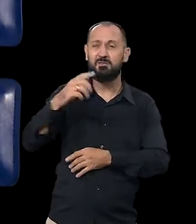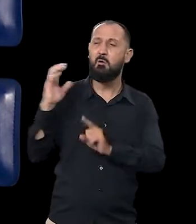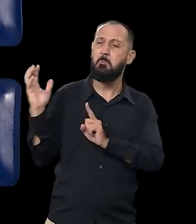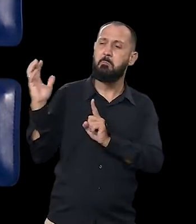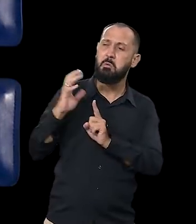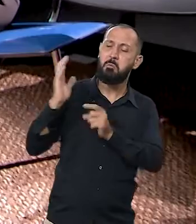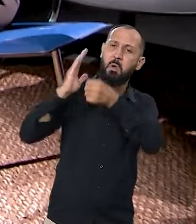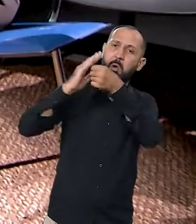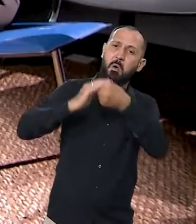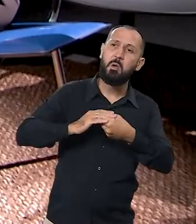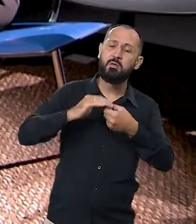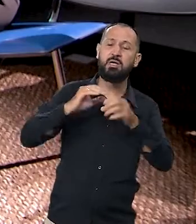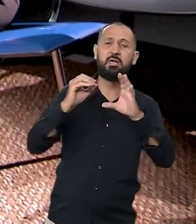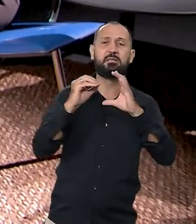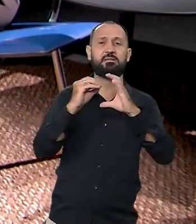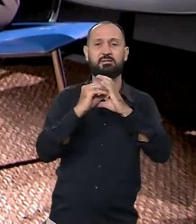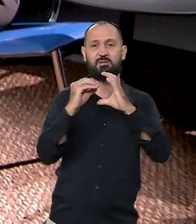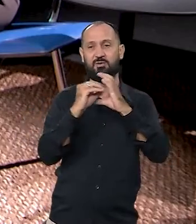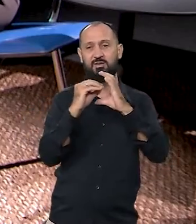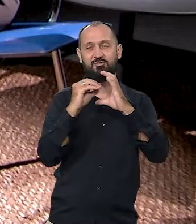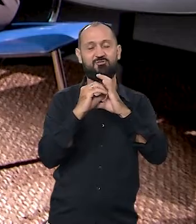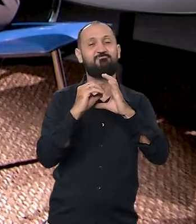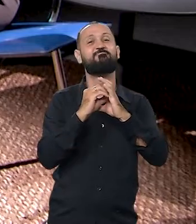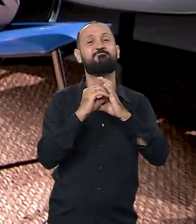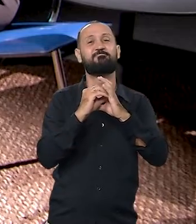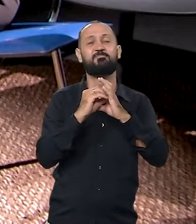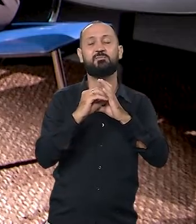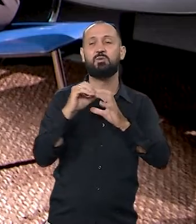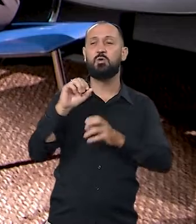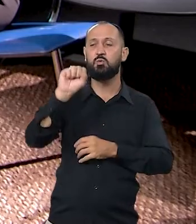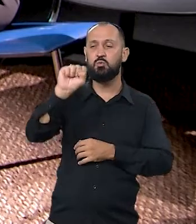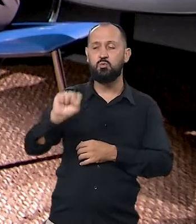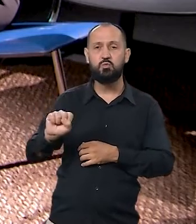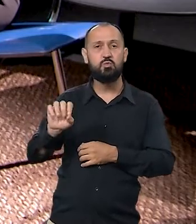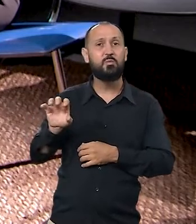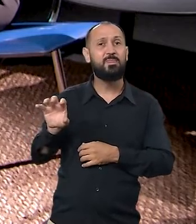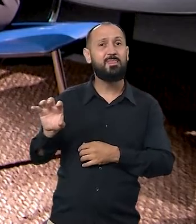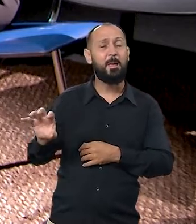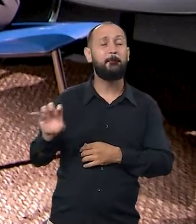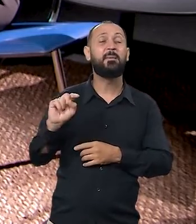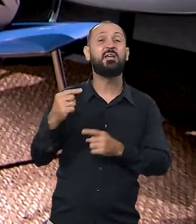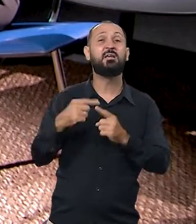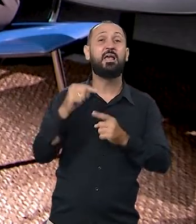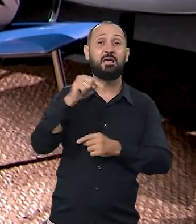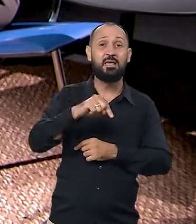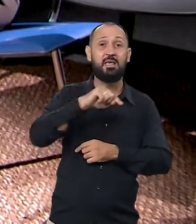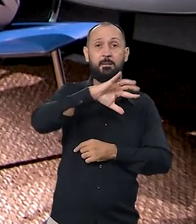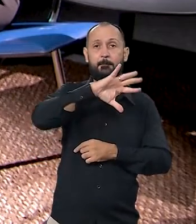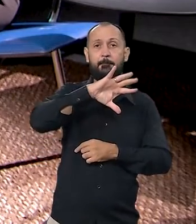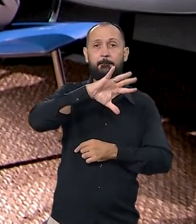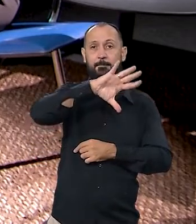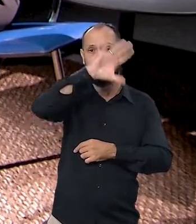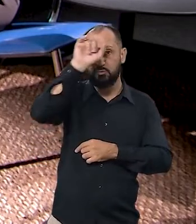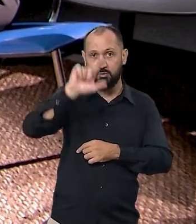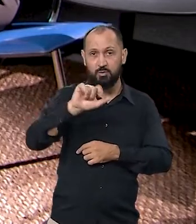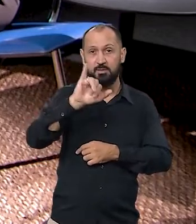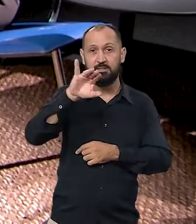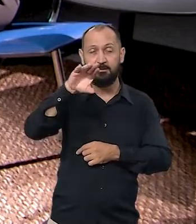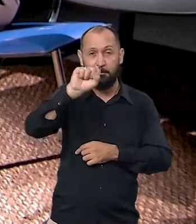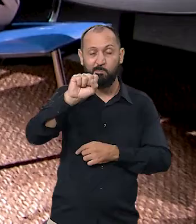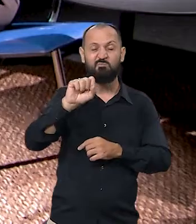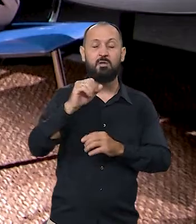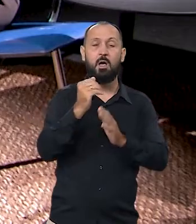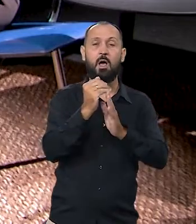pressionado violentamente por governadores do Centro-Oeste, não é? Do Sudeste, para que ele, no Mato Grosso do Sul,